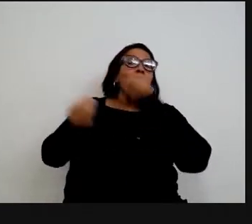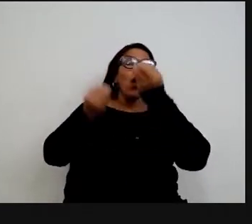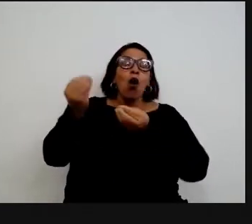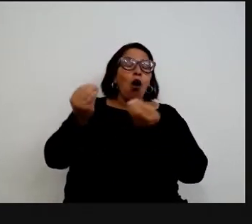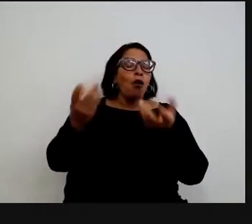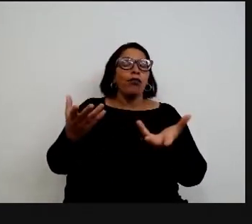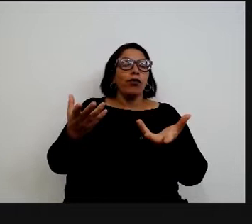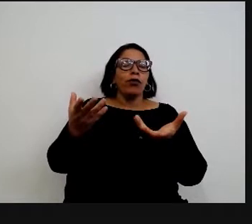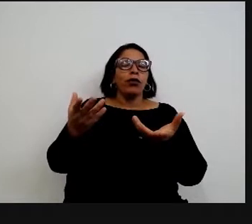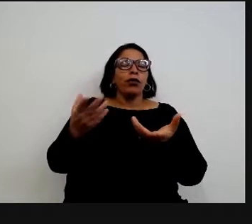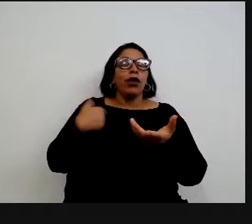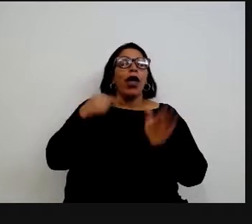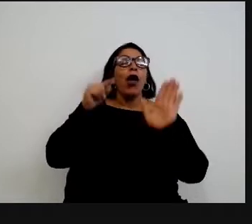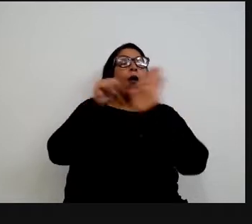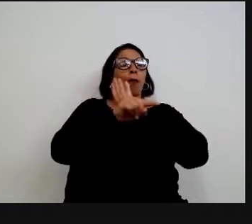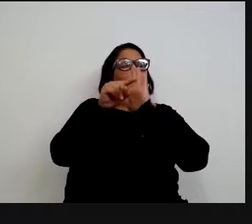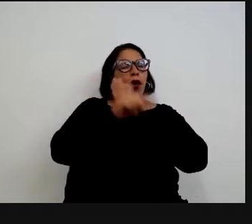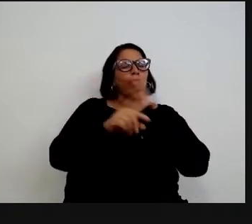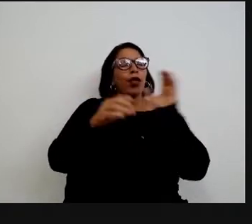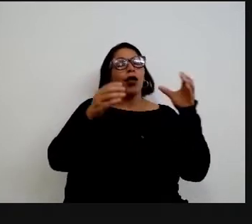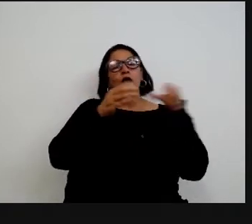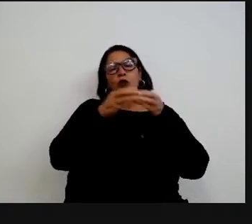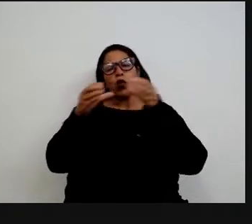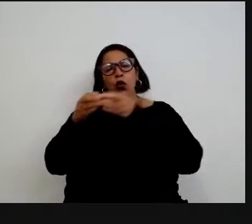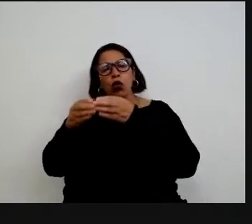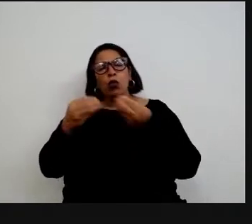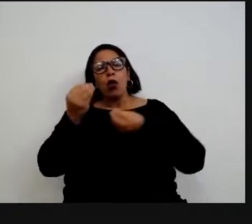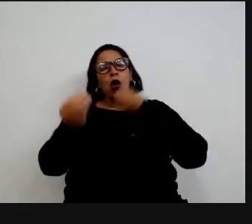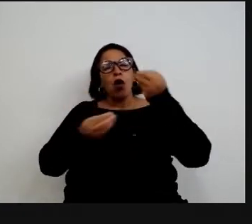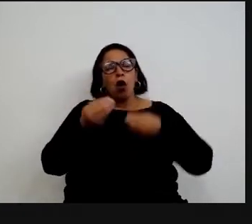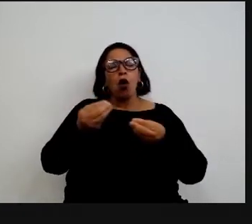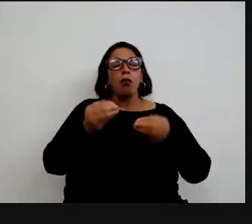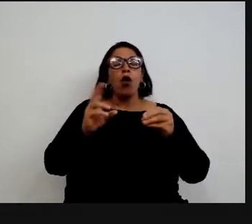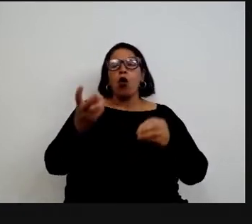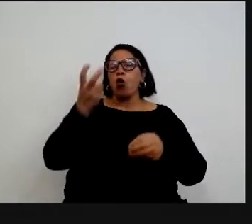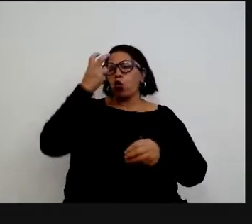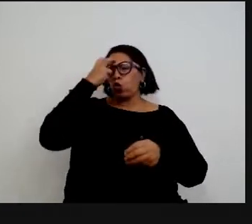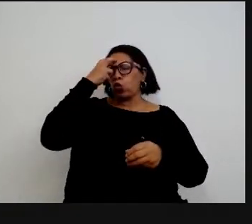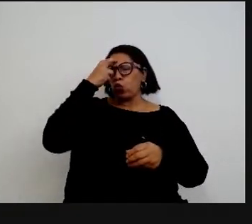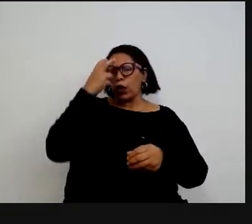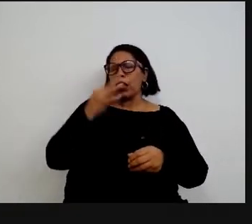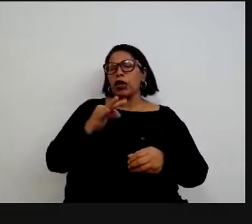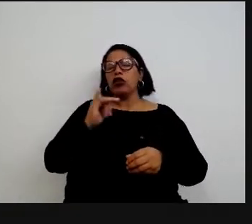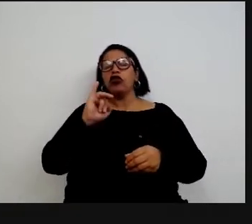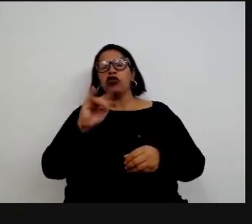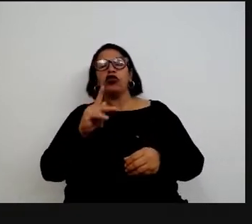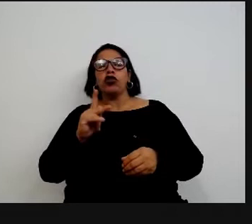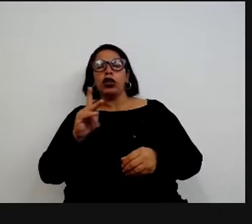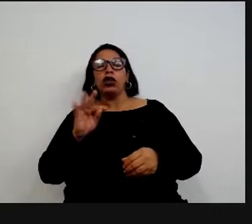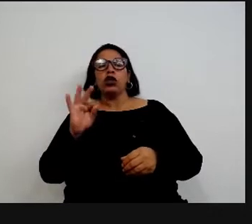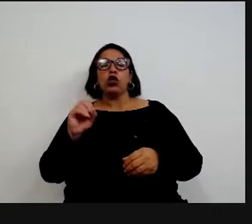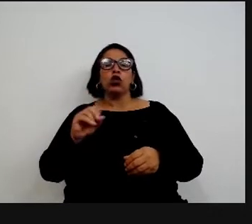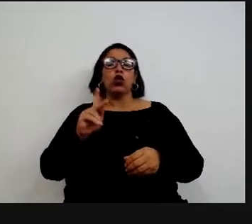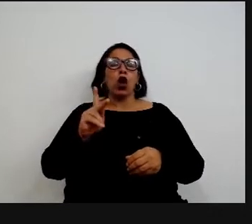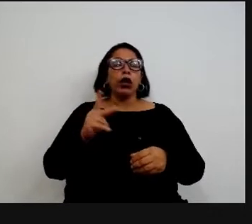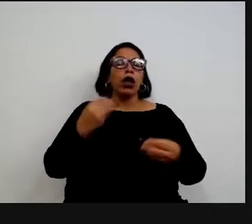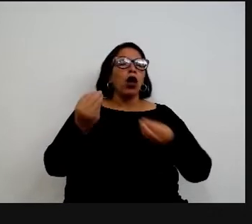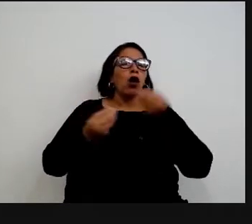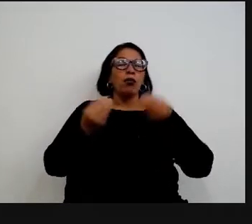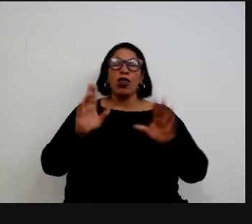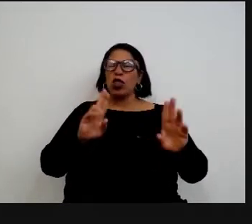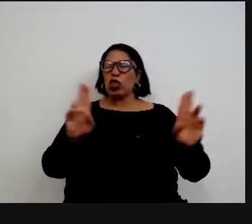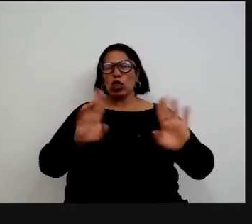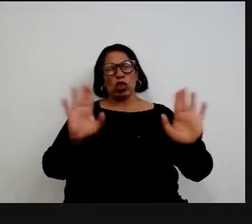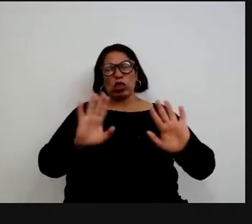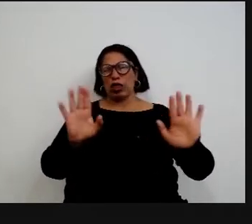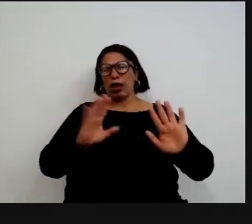disso. Esses dias eu estava conversando com o pessoal da nossa equipe sobre essa questão dessa cultura TikTok, né? Até falaram assim, não usa esse